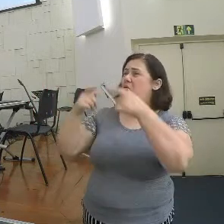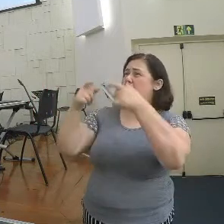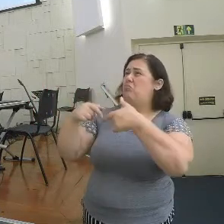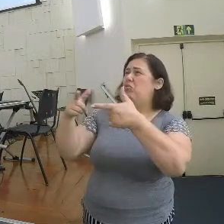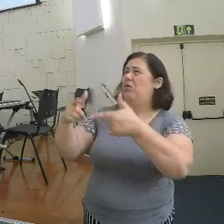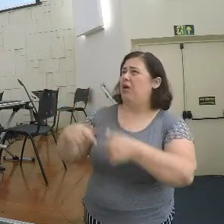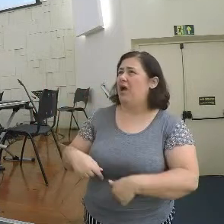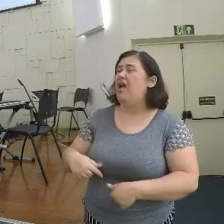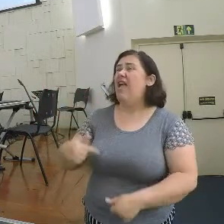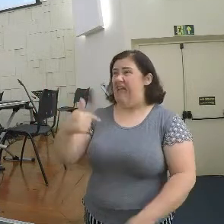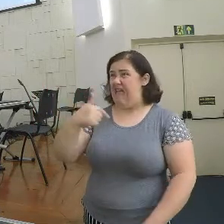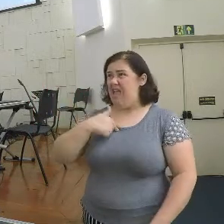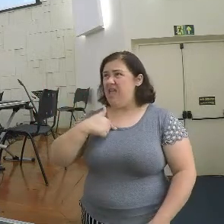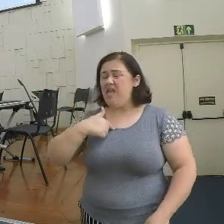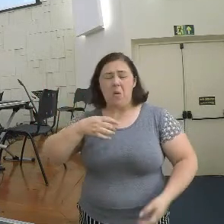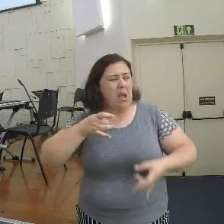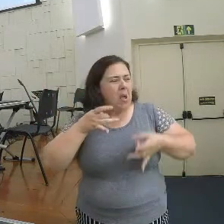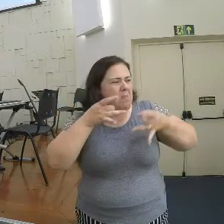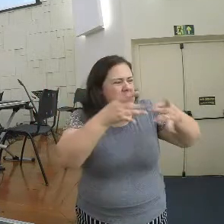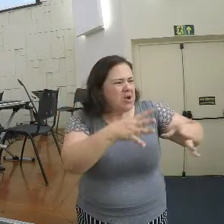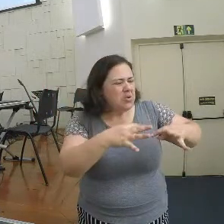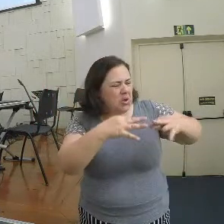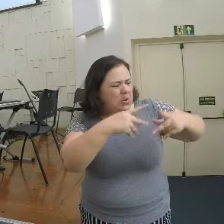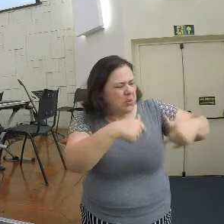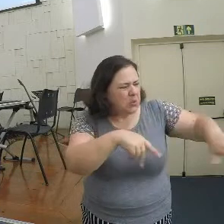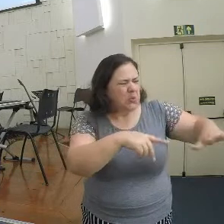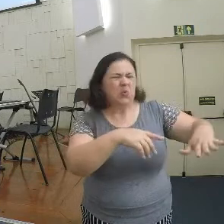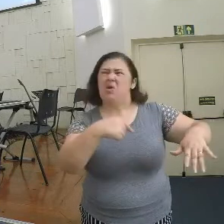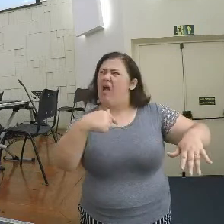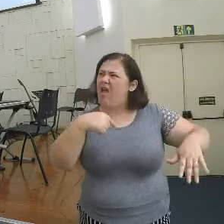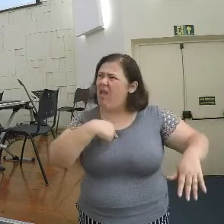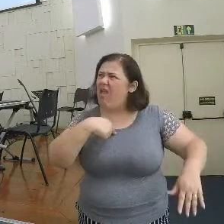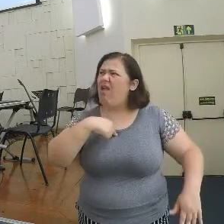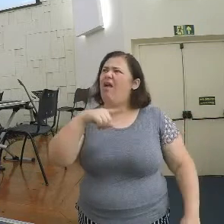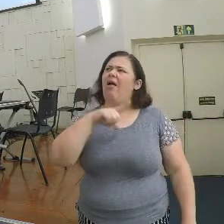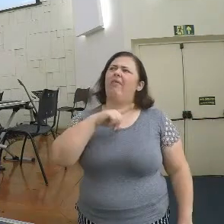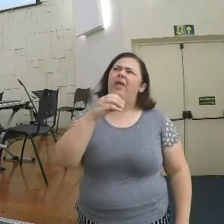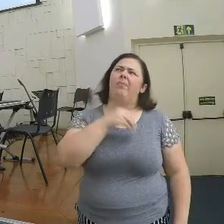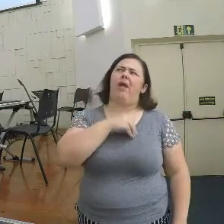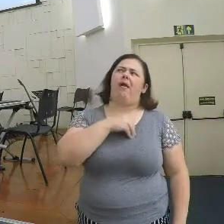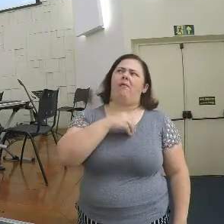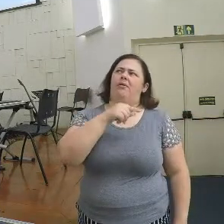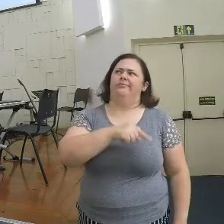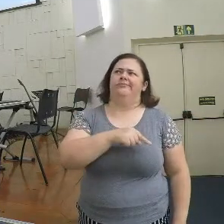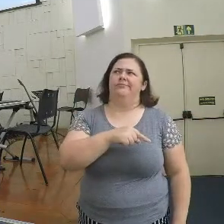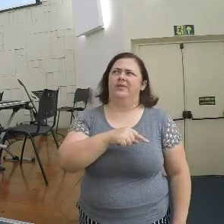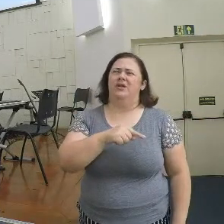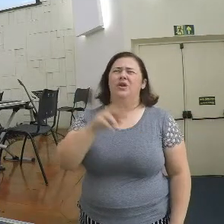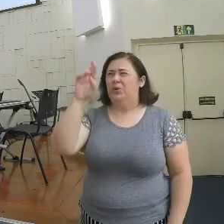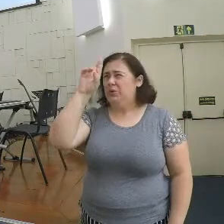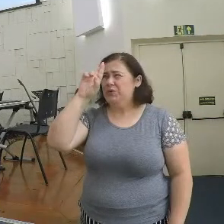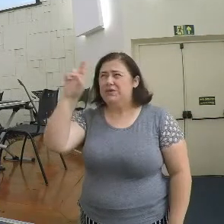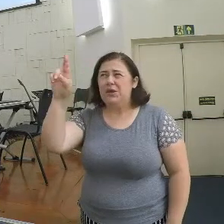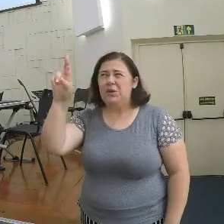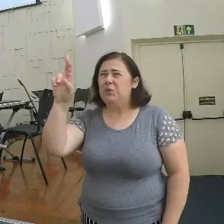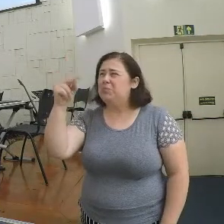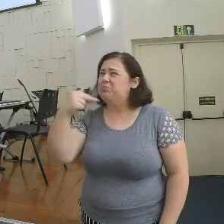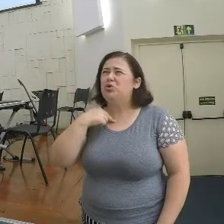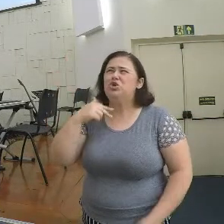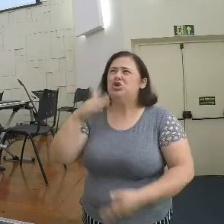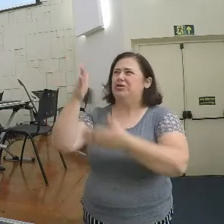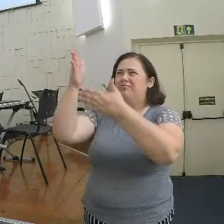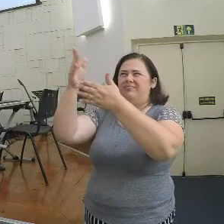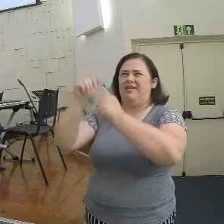os caídos à beira do caminho. Fui eu que te deixei sozinho na hora do julgamento, que cruzei os braços e encolhi